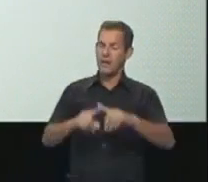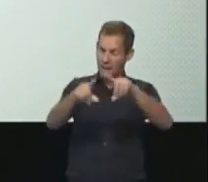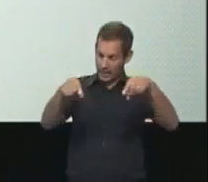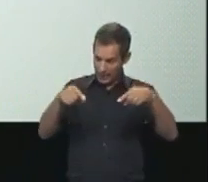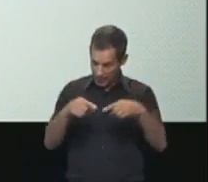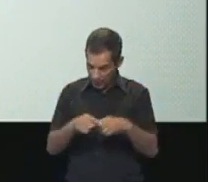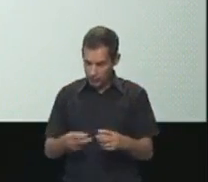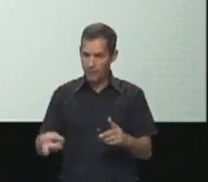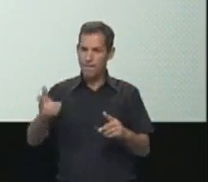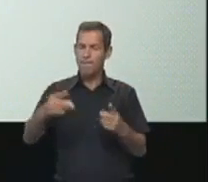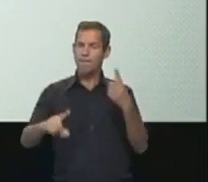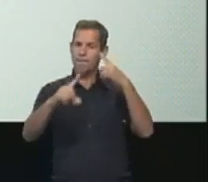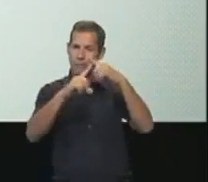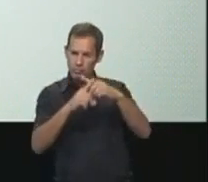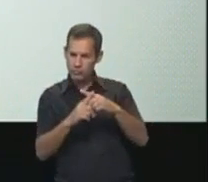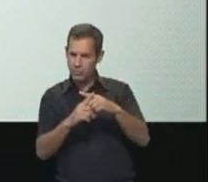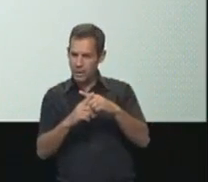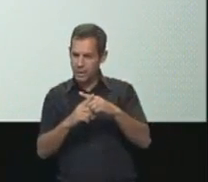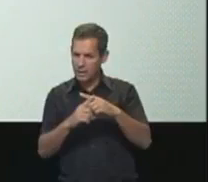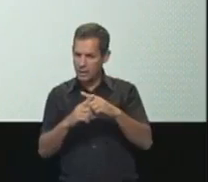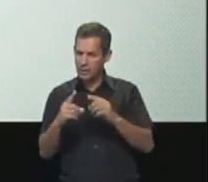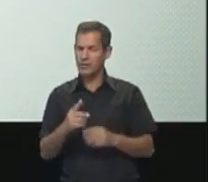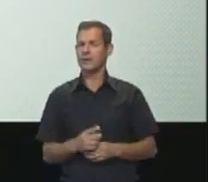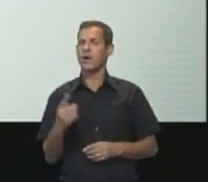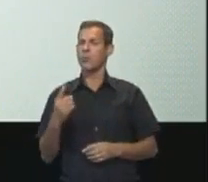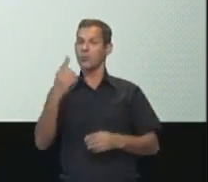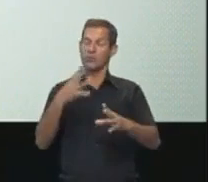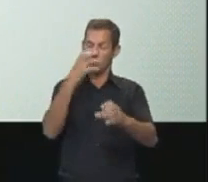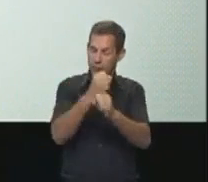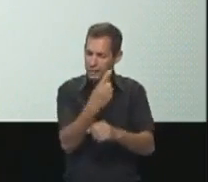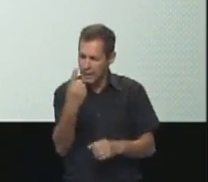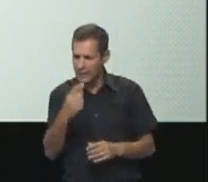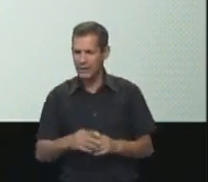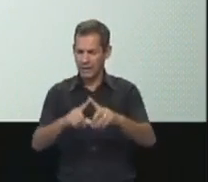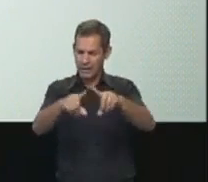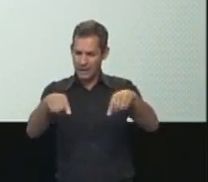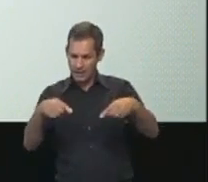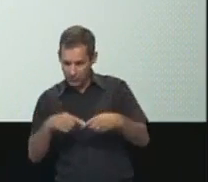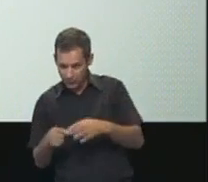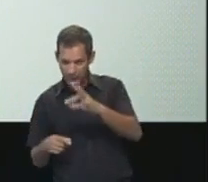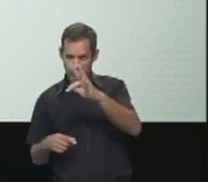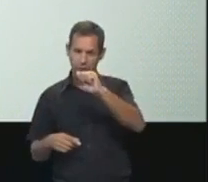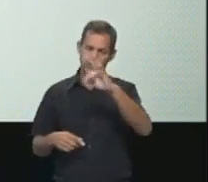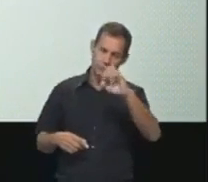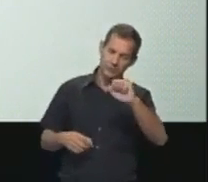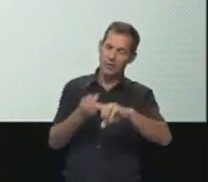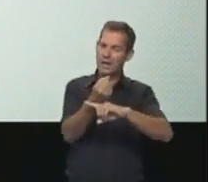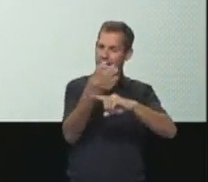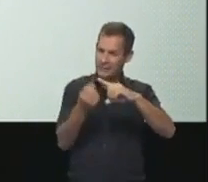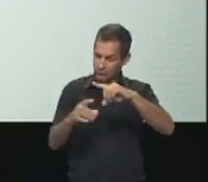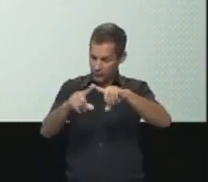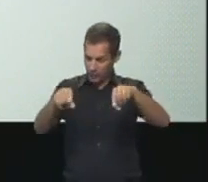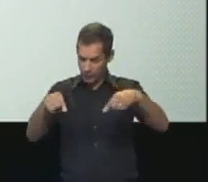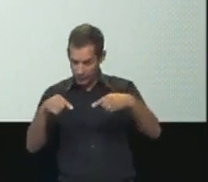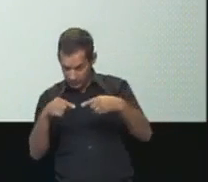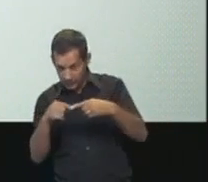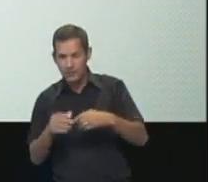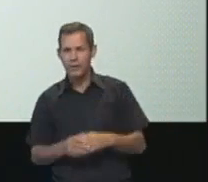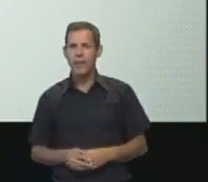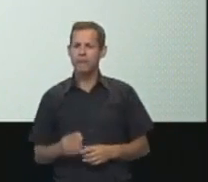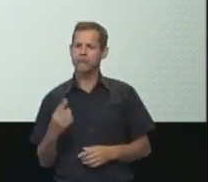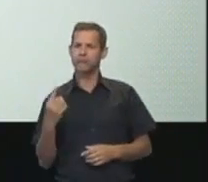área multiplicada por uma altura. Podemos somar a área de cada pequena fatia, integrando a função da área em relação